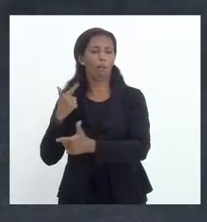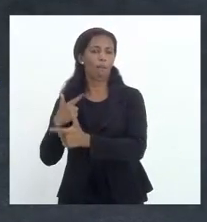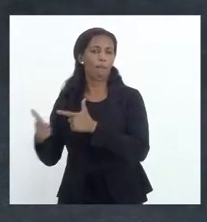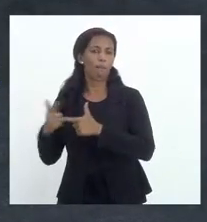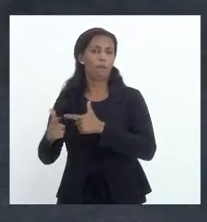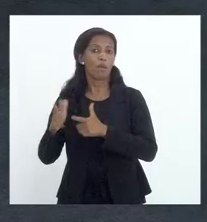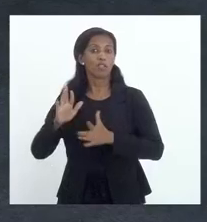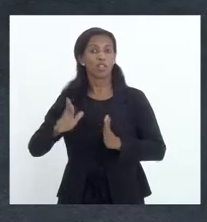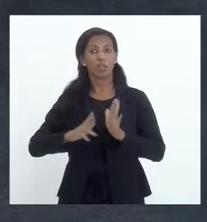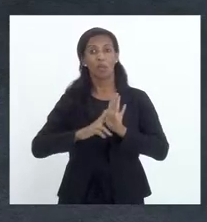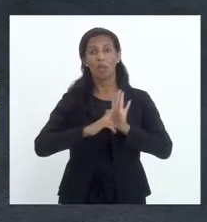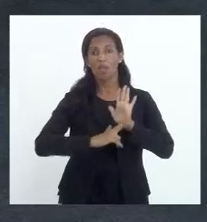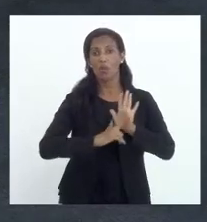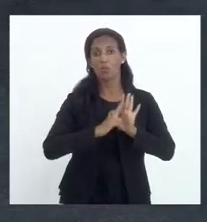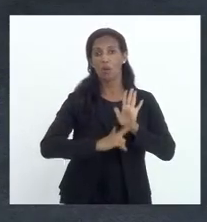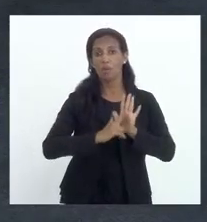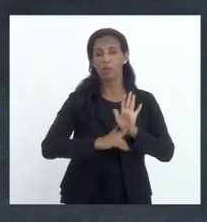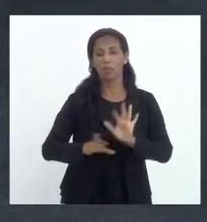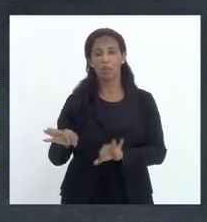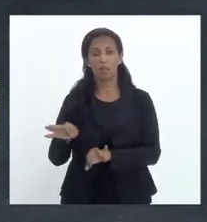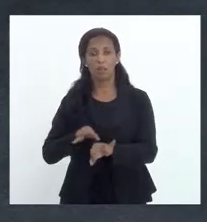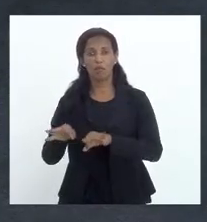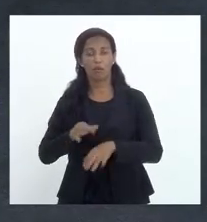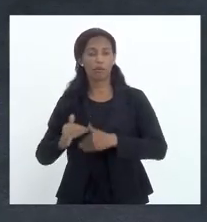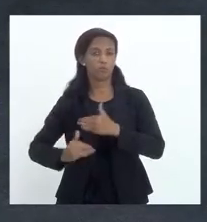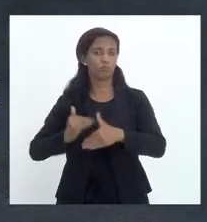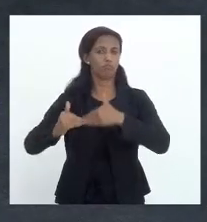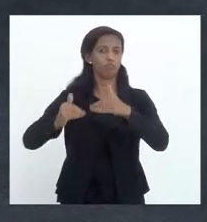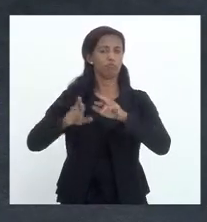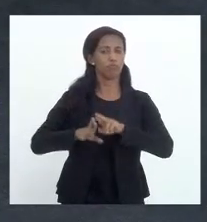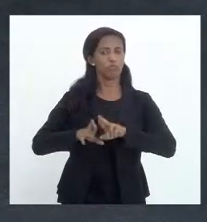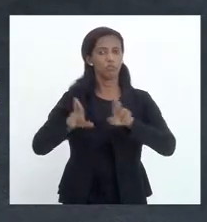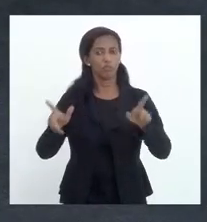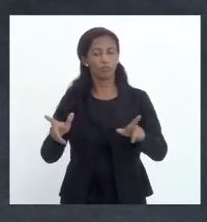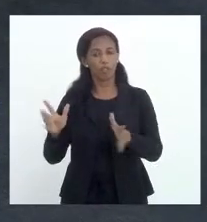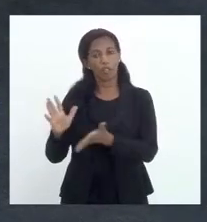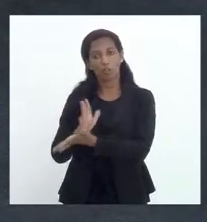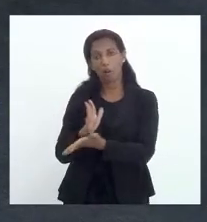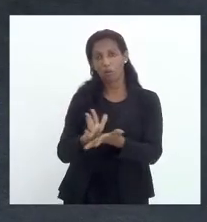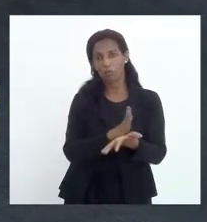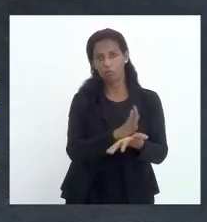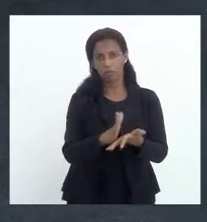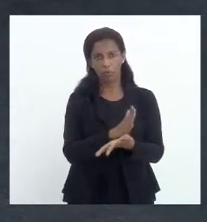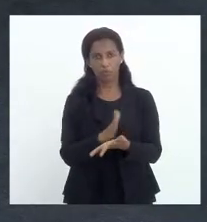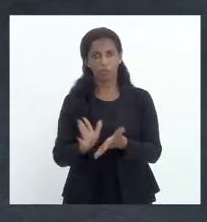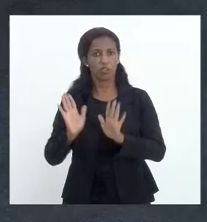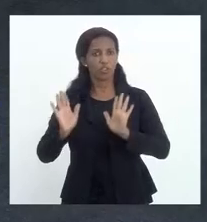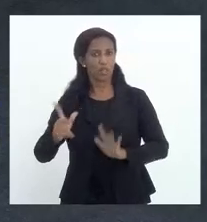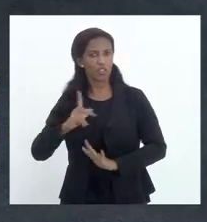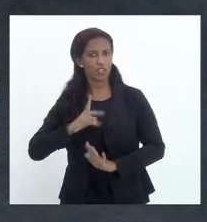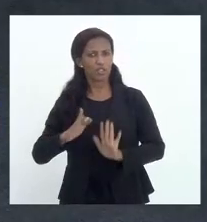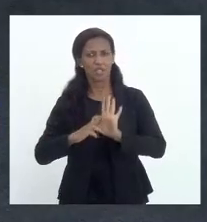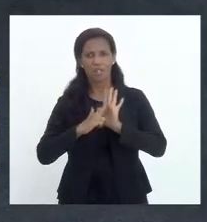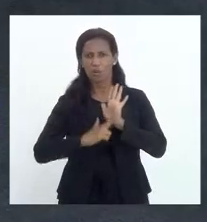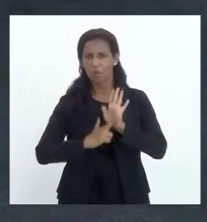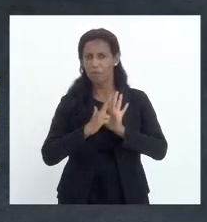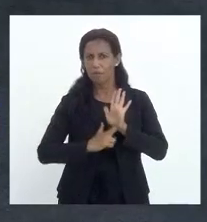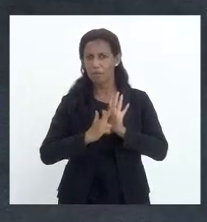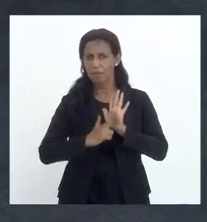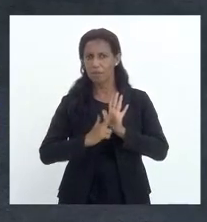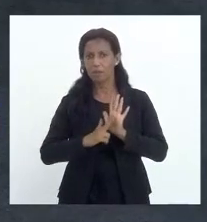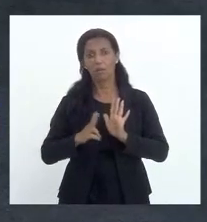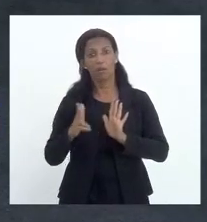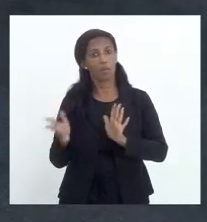estão regulamentadas na forma de progredir diferente de algumas. Já existia essa regulamentação e assim